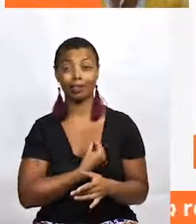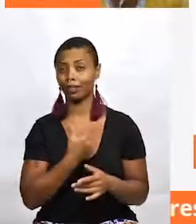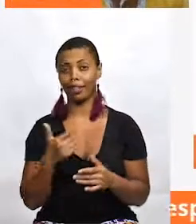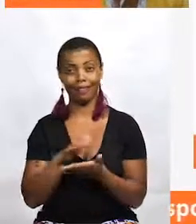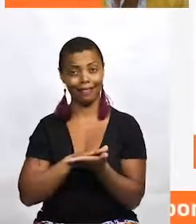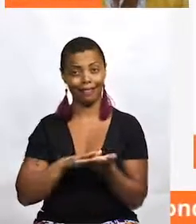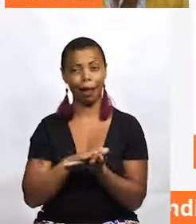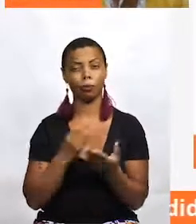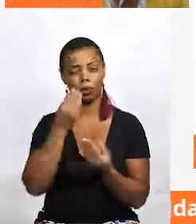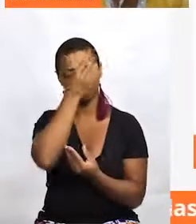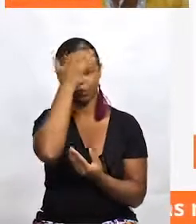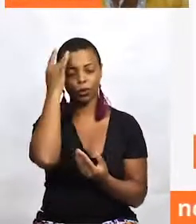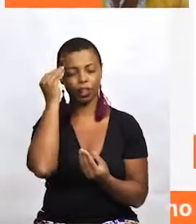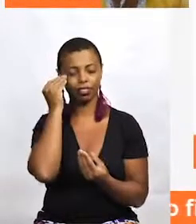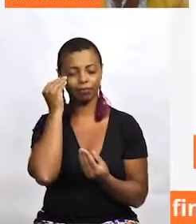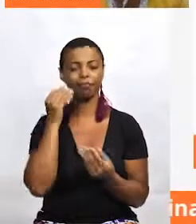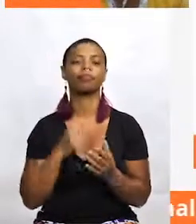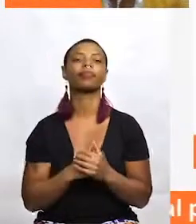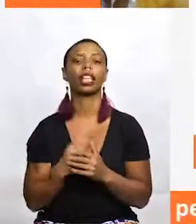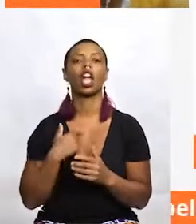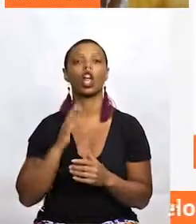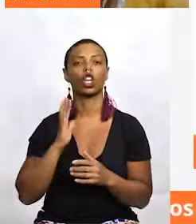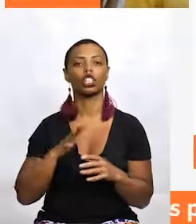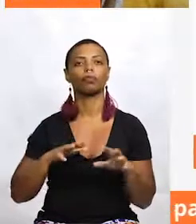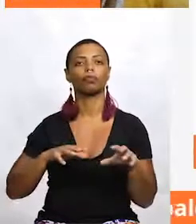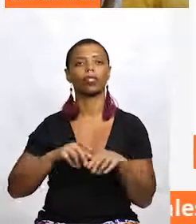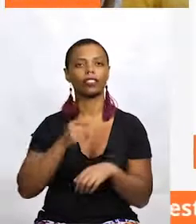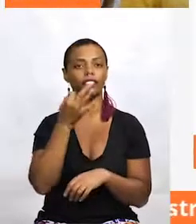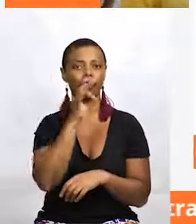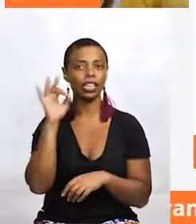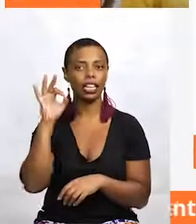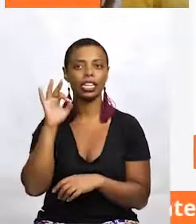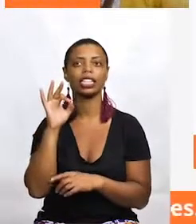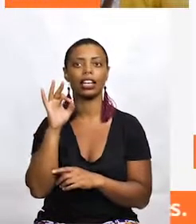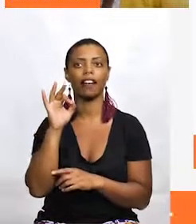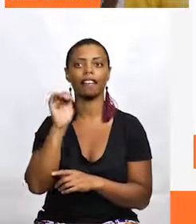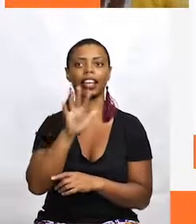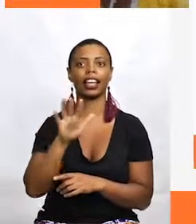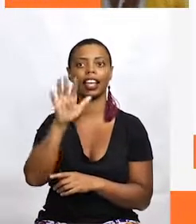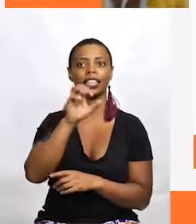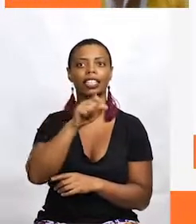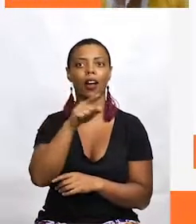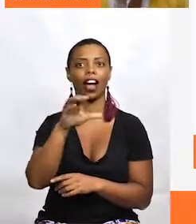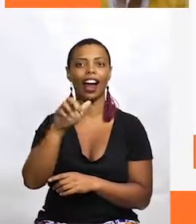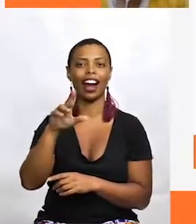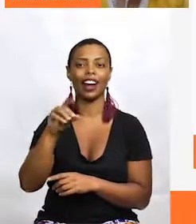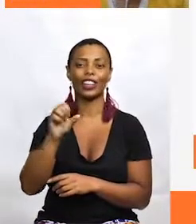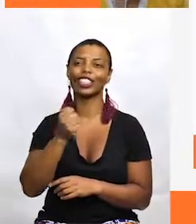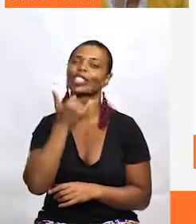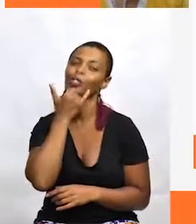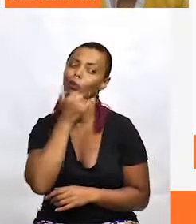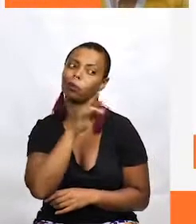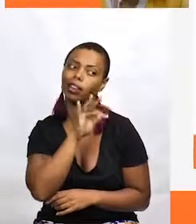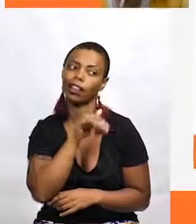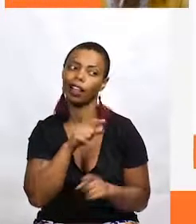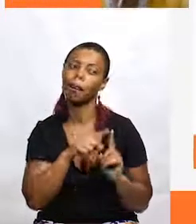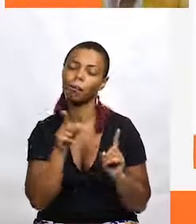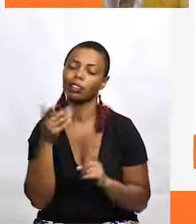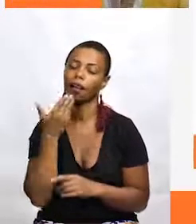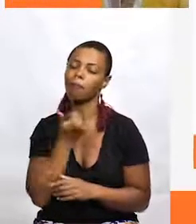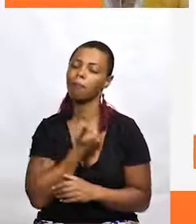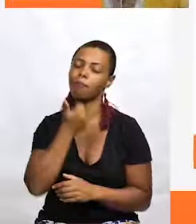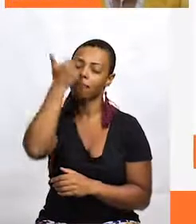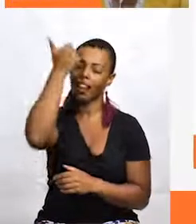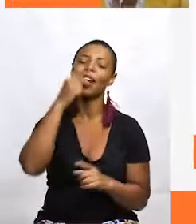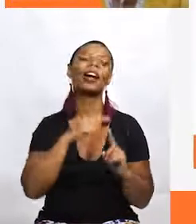fiz física na Federal de São Carlos, a Rita que me perdoe, mas a Federal é a melhor, mas eu fui